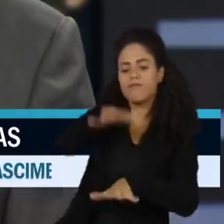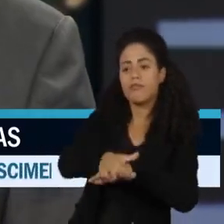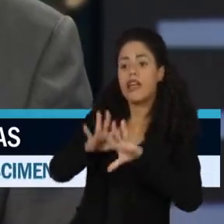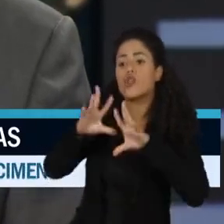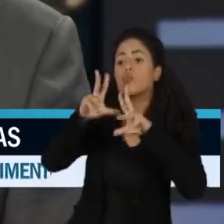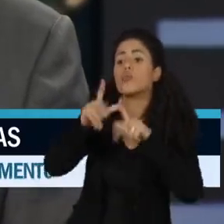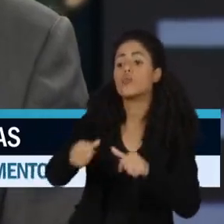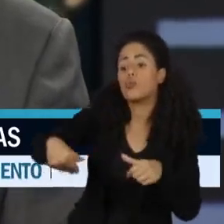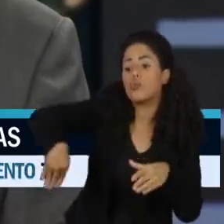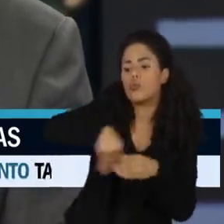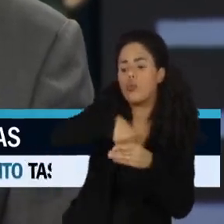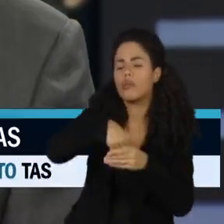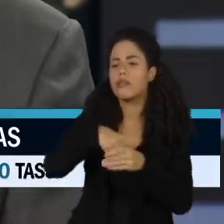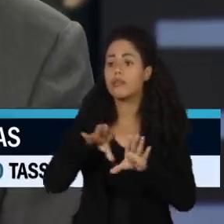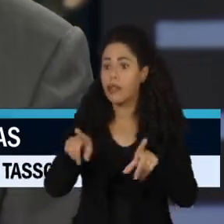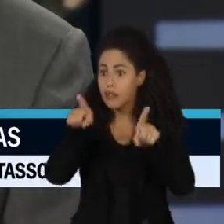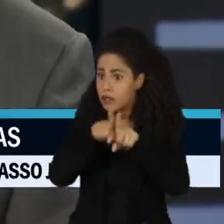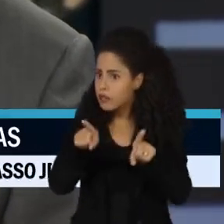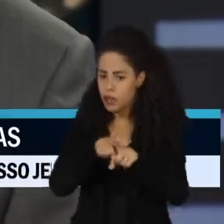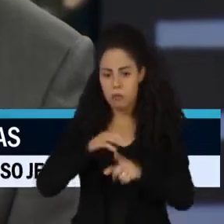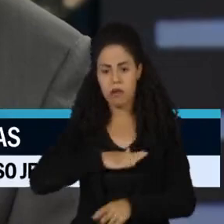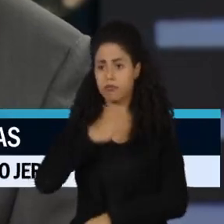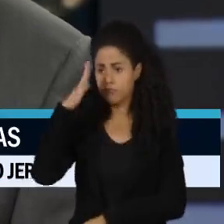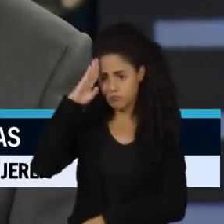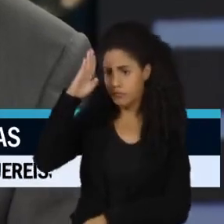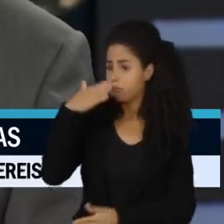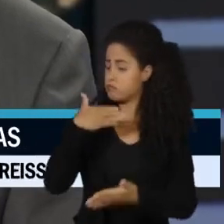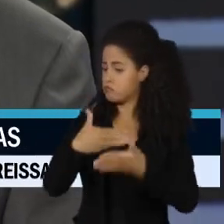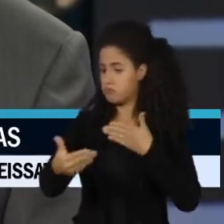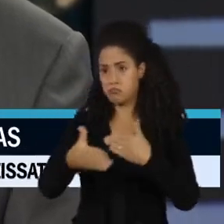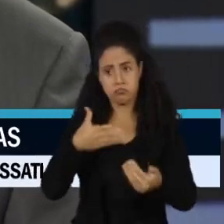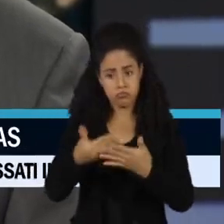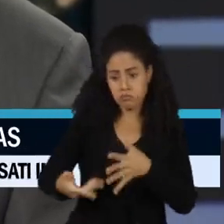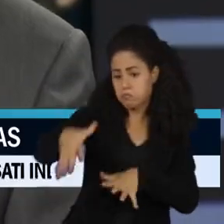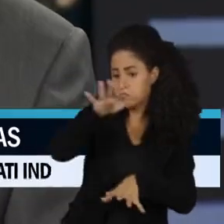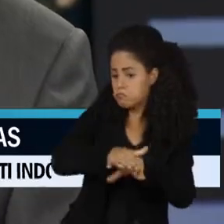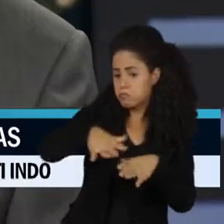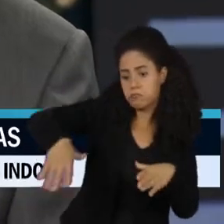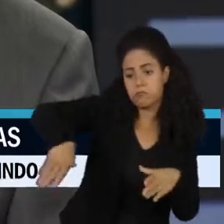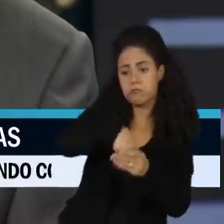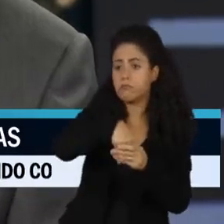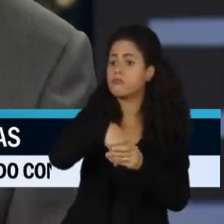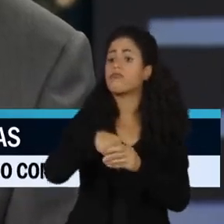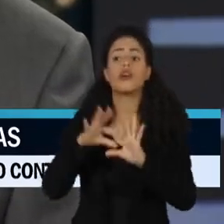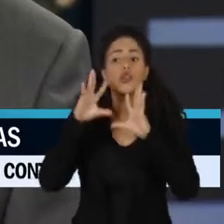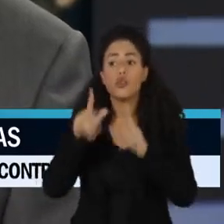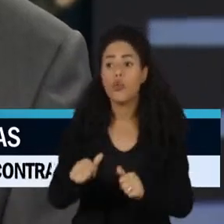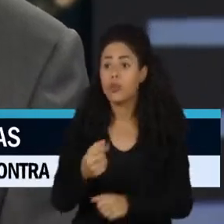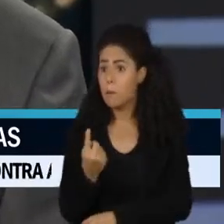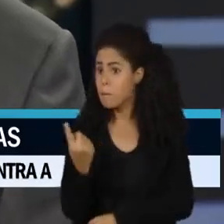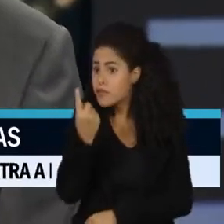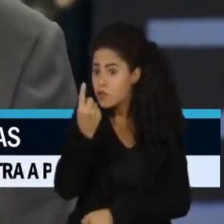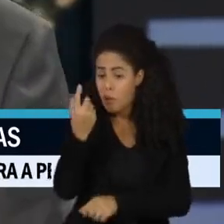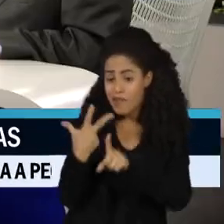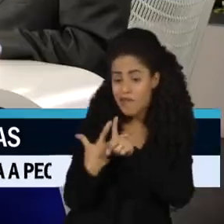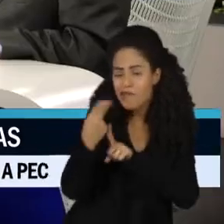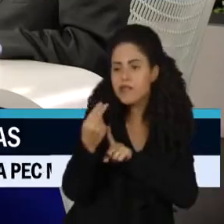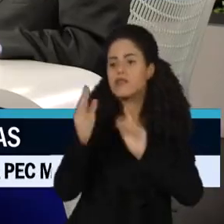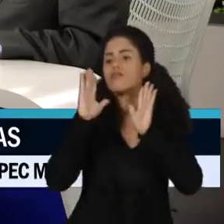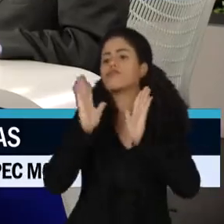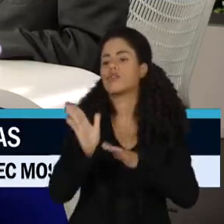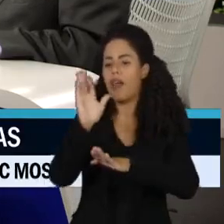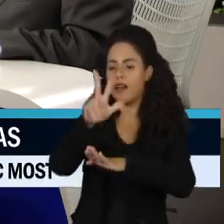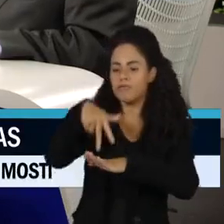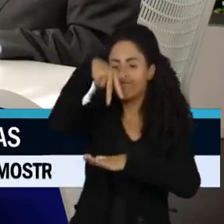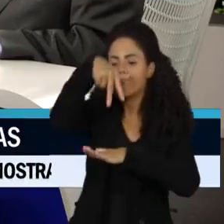as forças armadas tem que ser indiferente uma vez que a pessoa ganhou eleição era ocupa